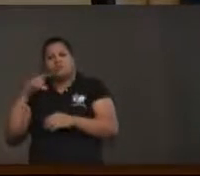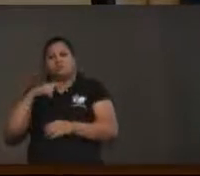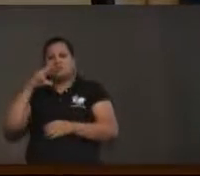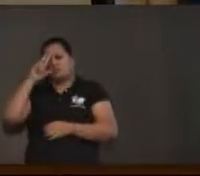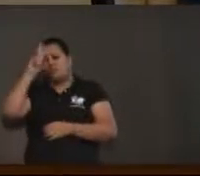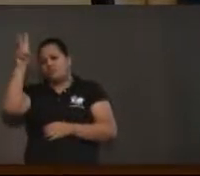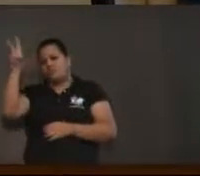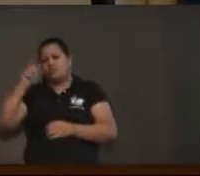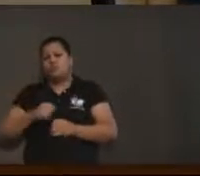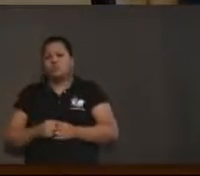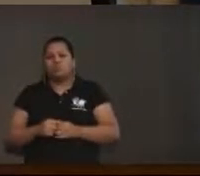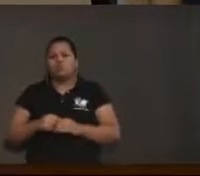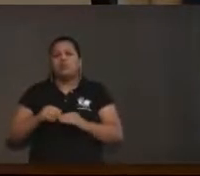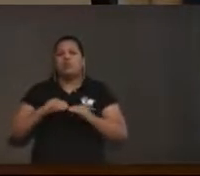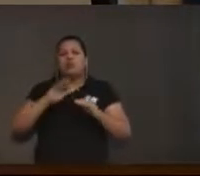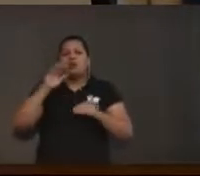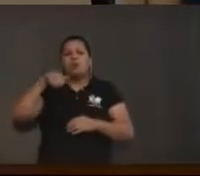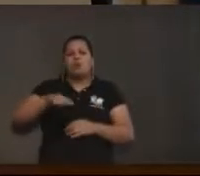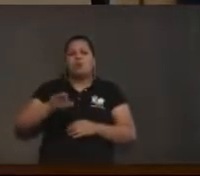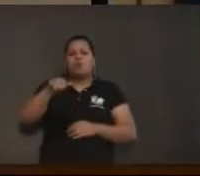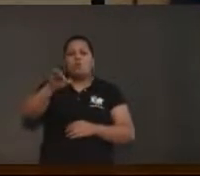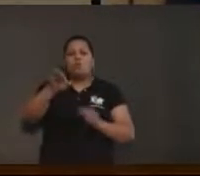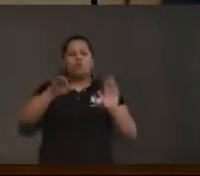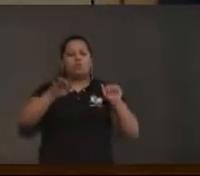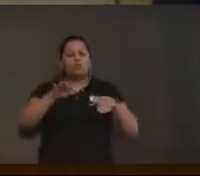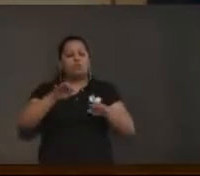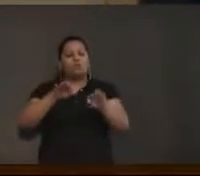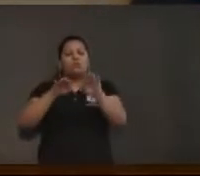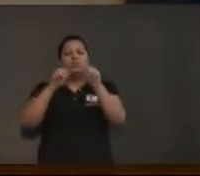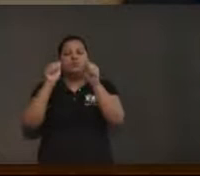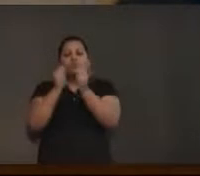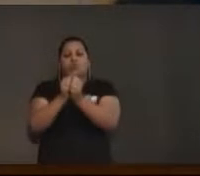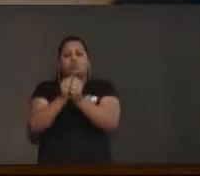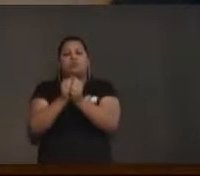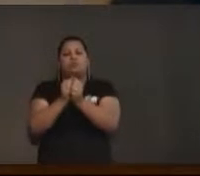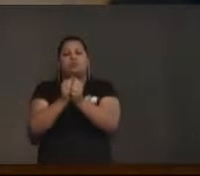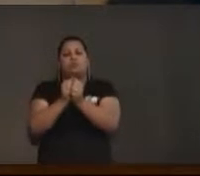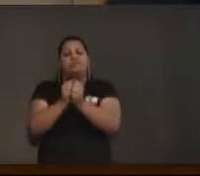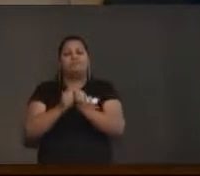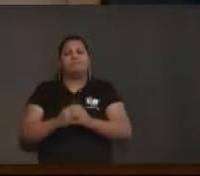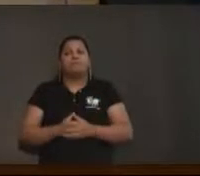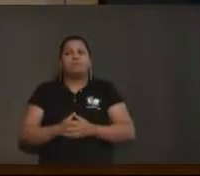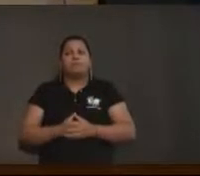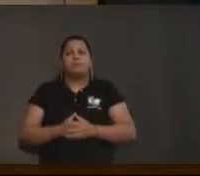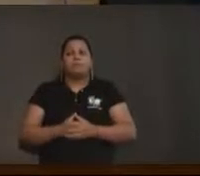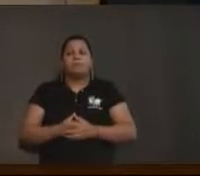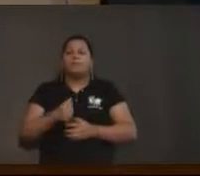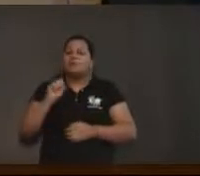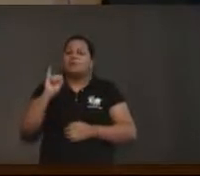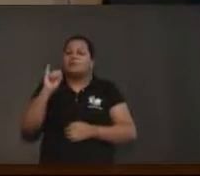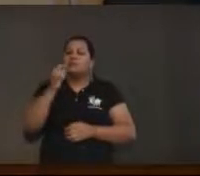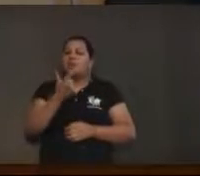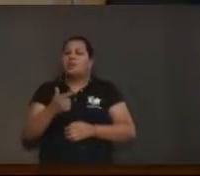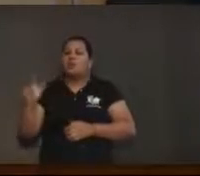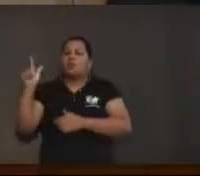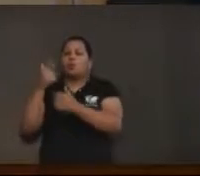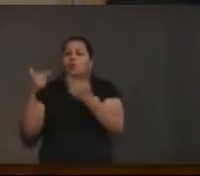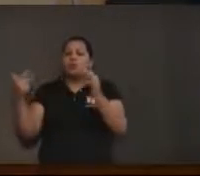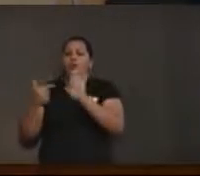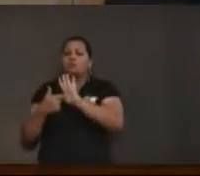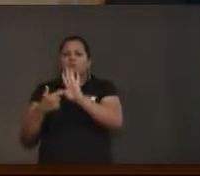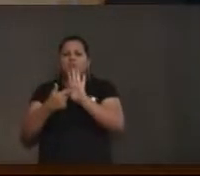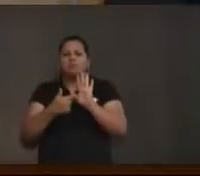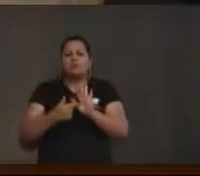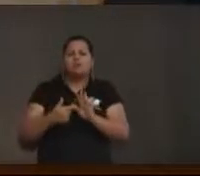as ondas viajam juntas e você tem solução Oliver positiva se não aparecem outras coisas mas enfim a